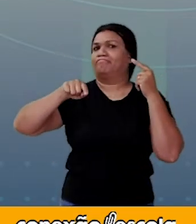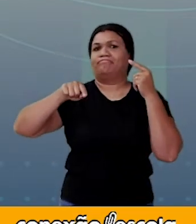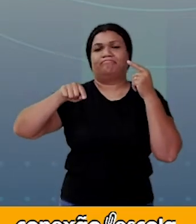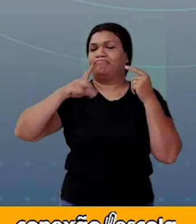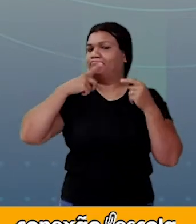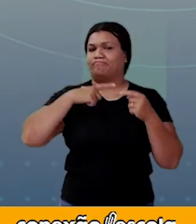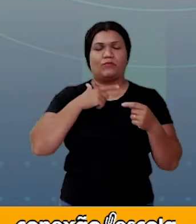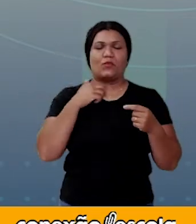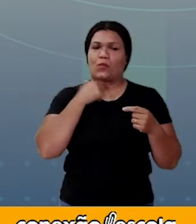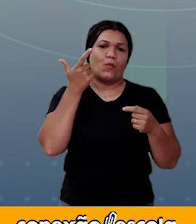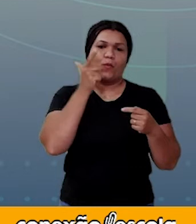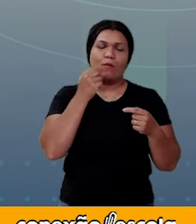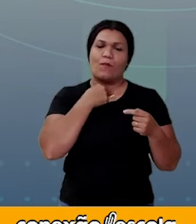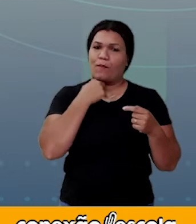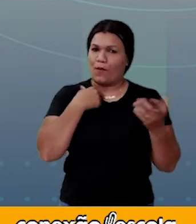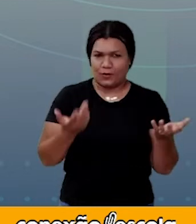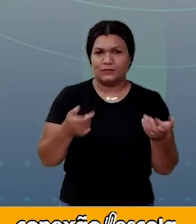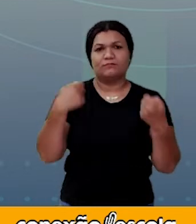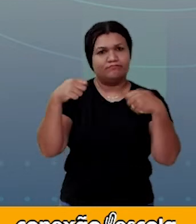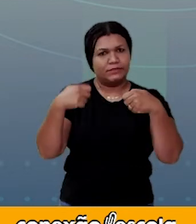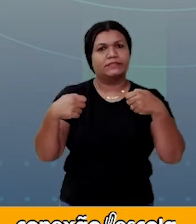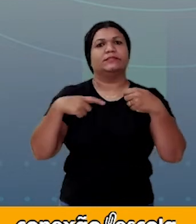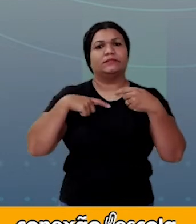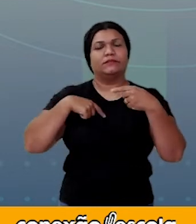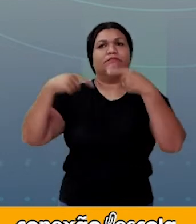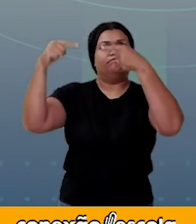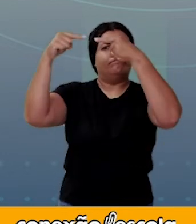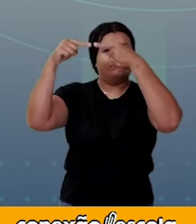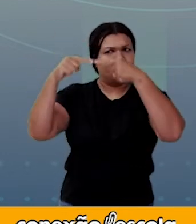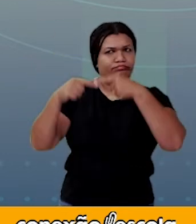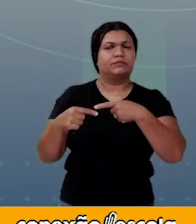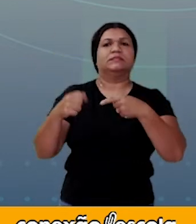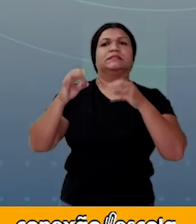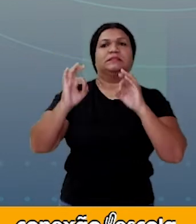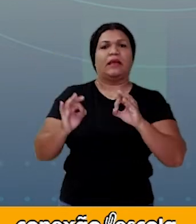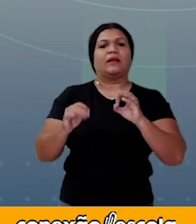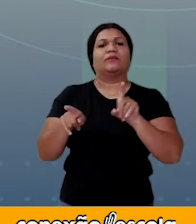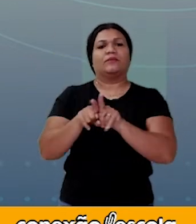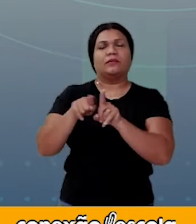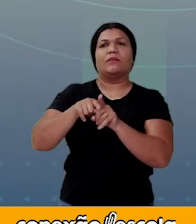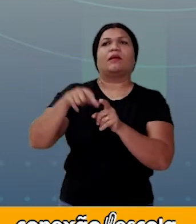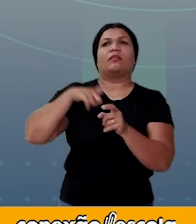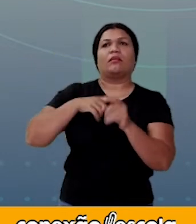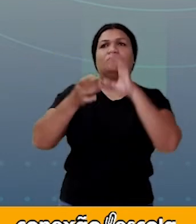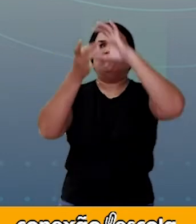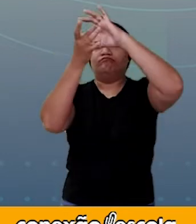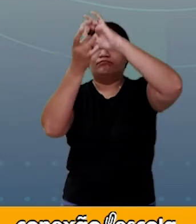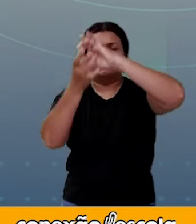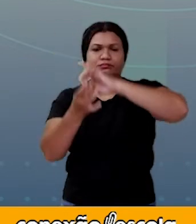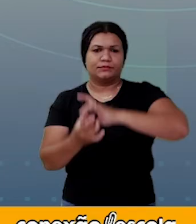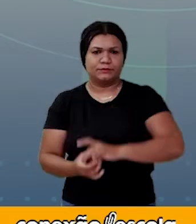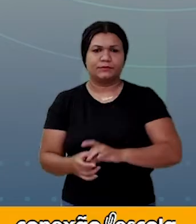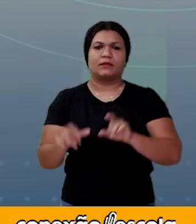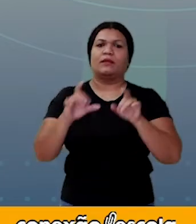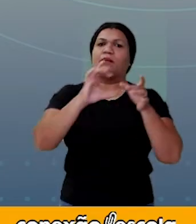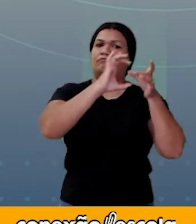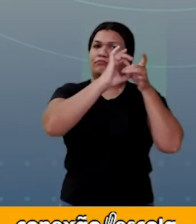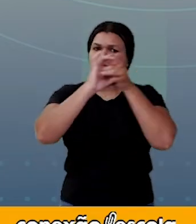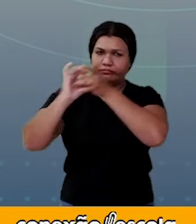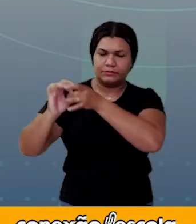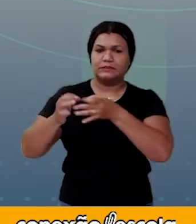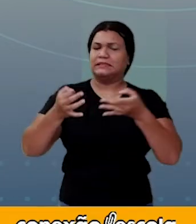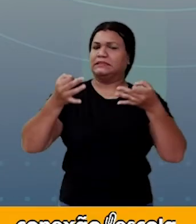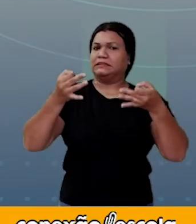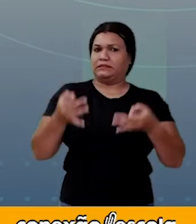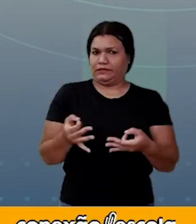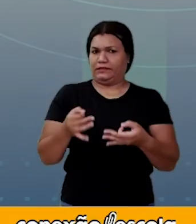amarradas, ligadas umas às outras, elas precisam de quê? Das palavras também amarradas, da presença de conectivos,